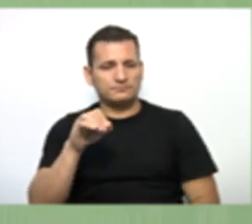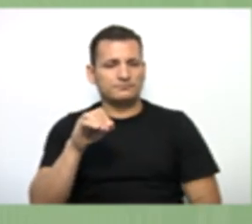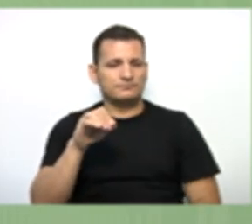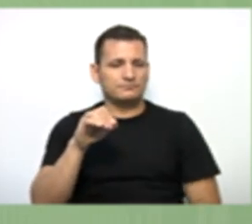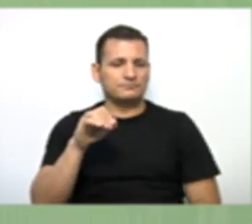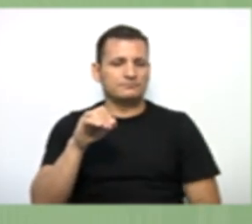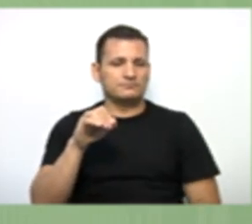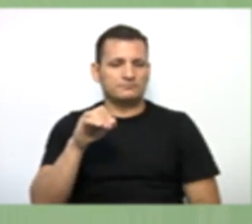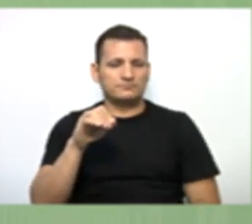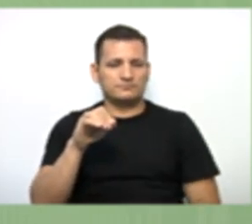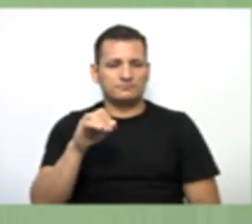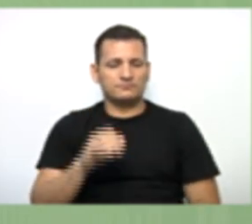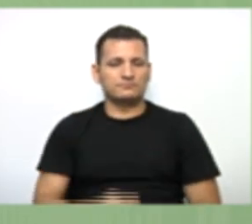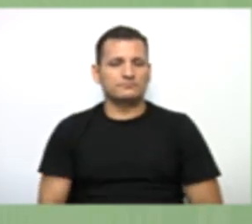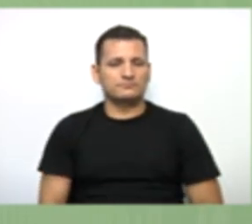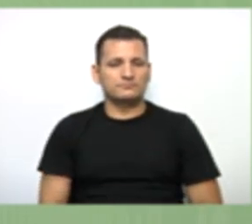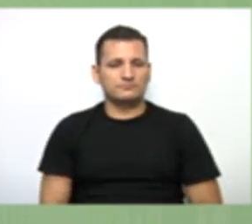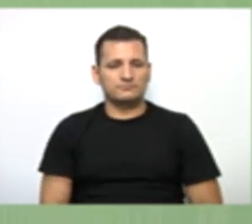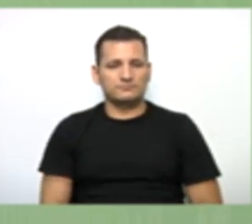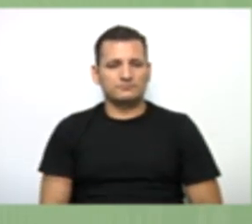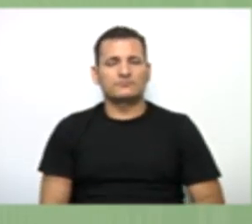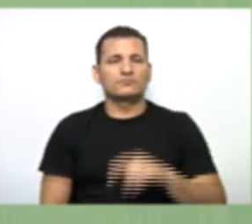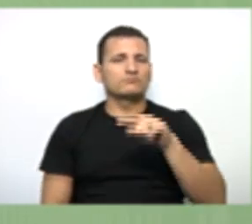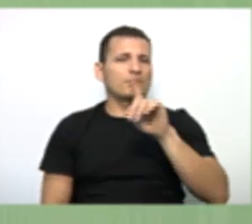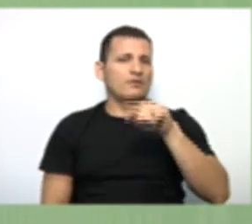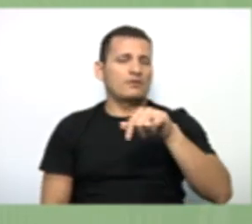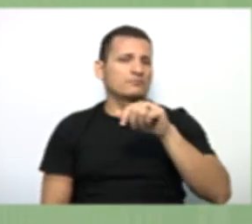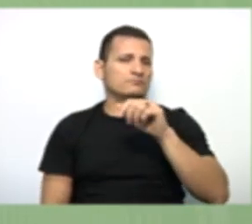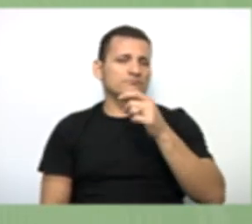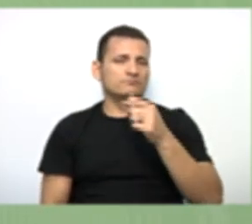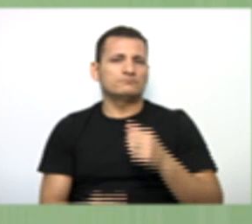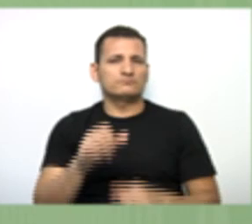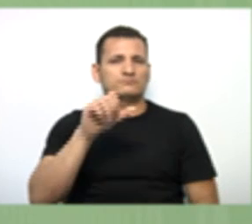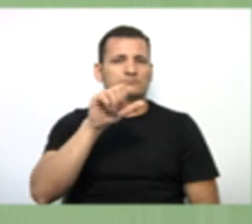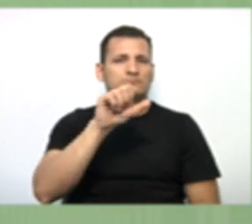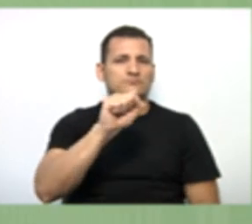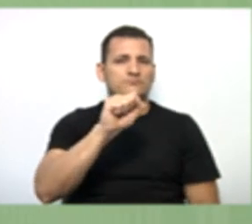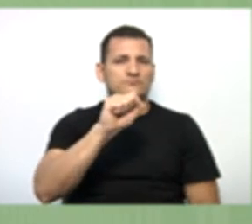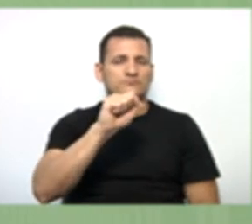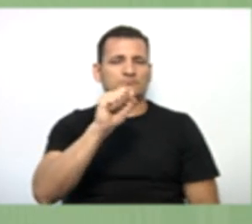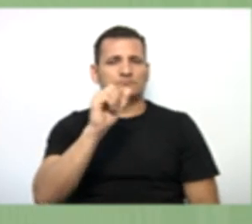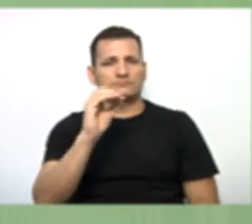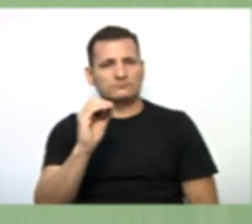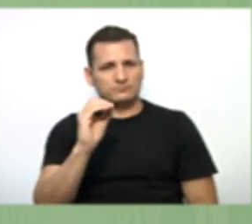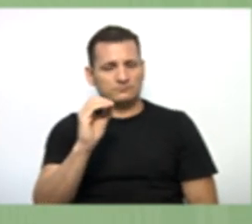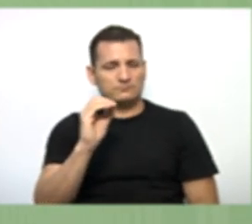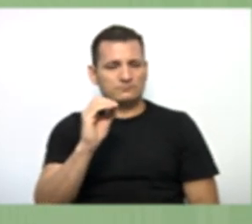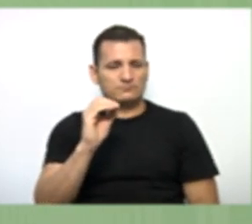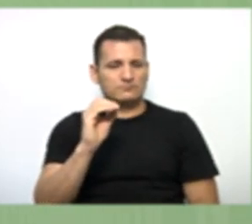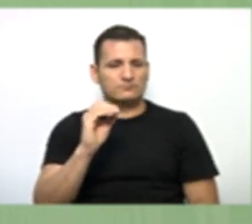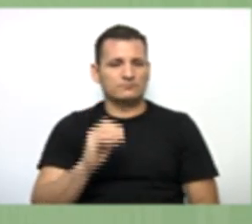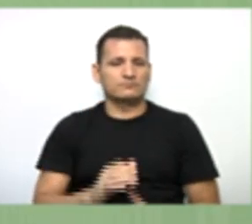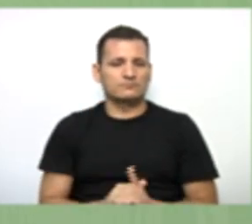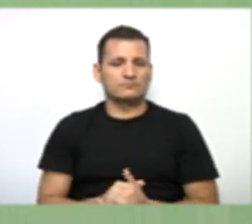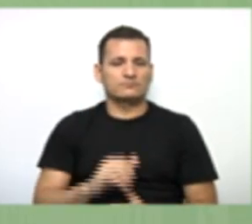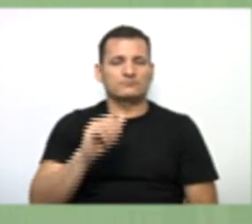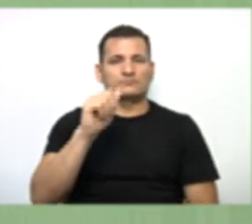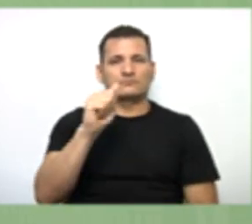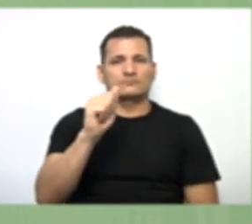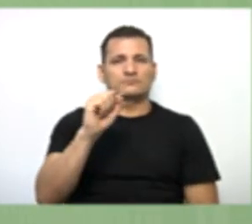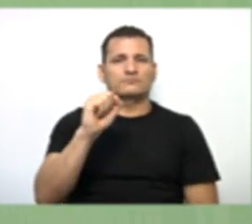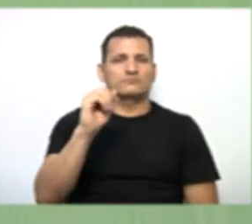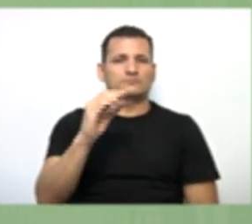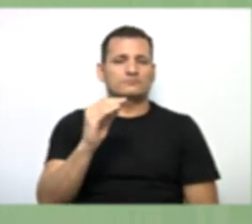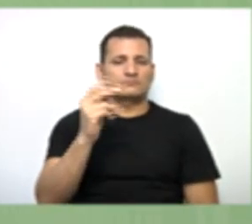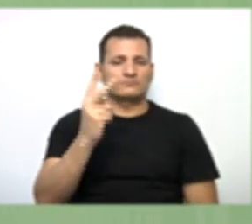Né? Isso é uma coisa que foi... Quem faz isso aí? O sistema operacional. Bem, gente, o ASCII-2 hoje foi substituído por um